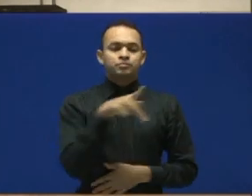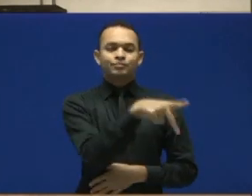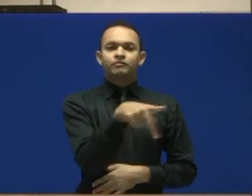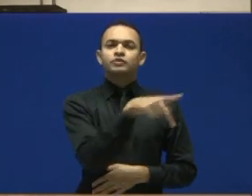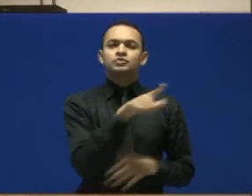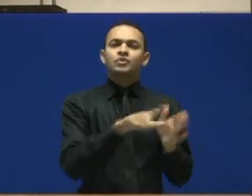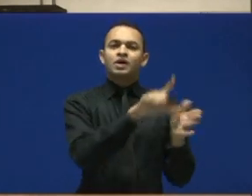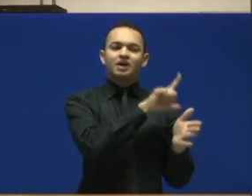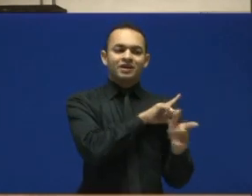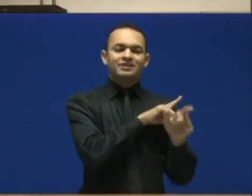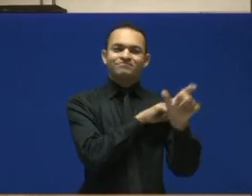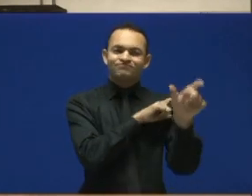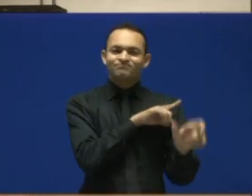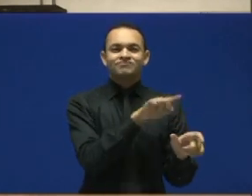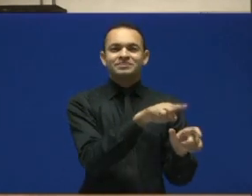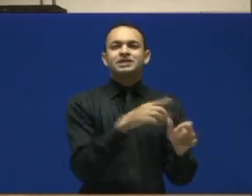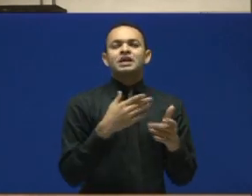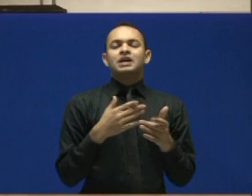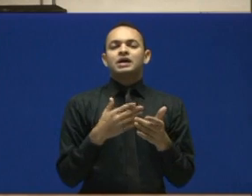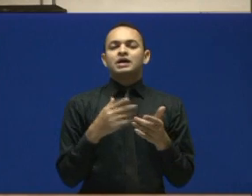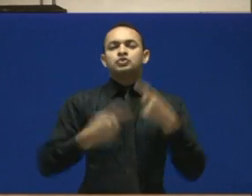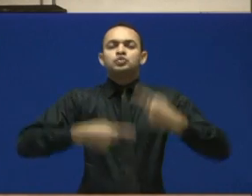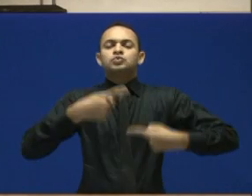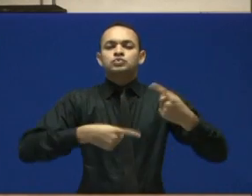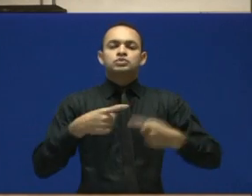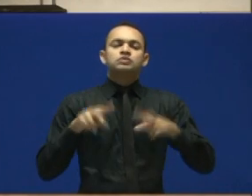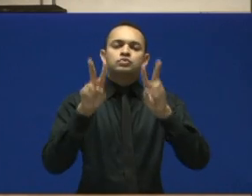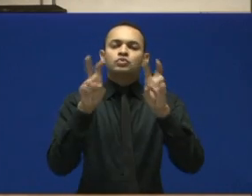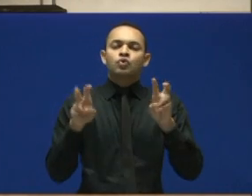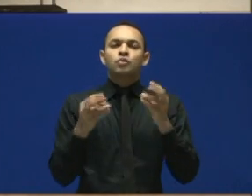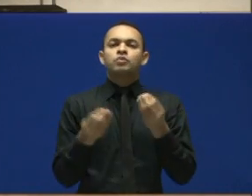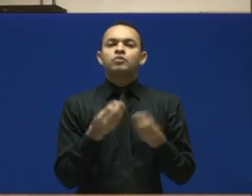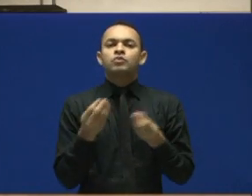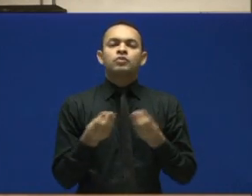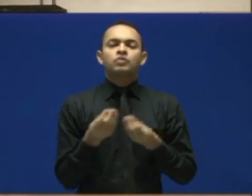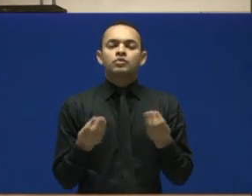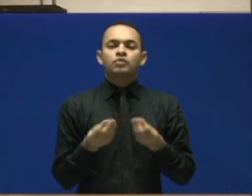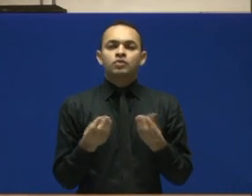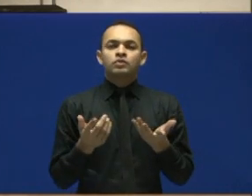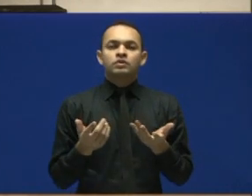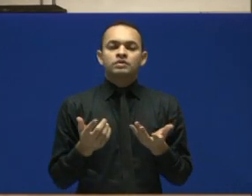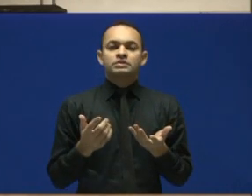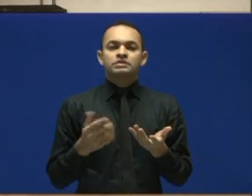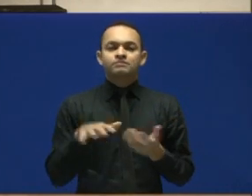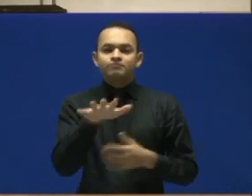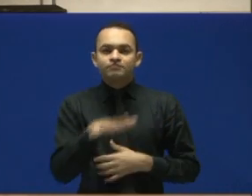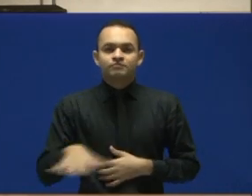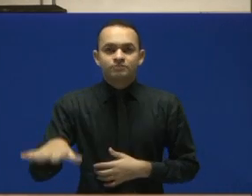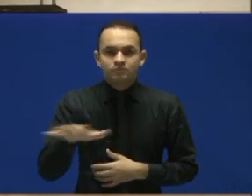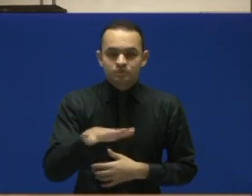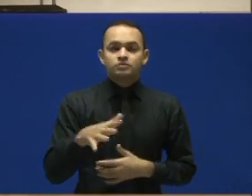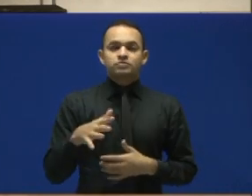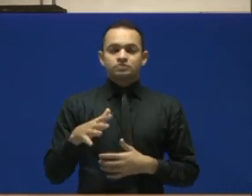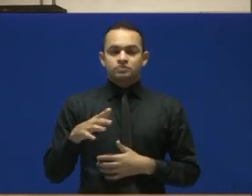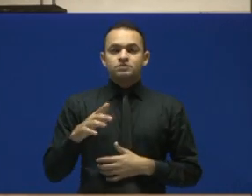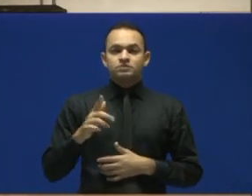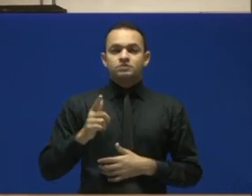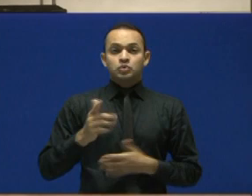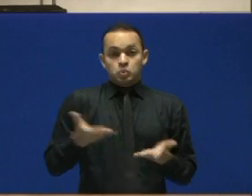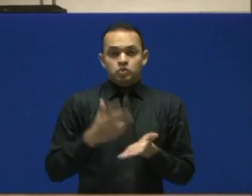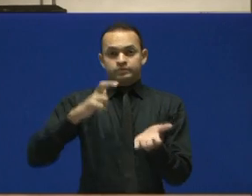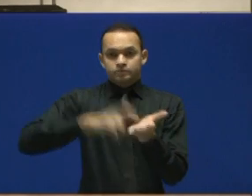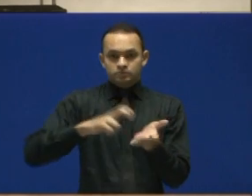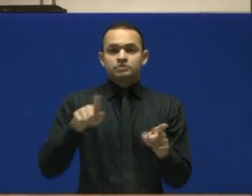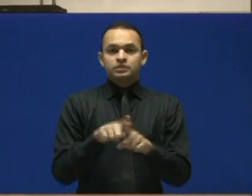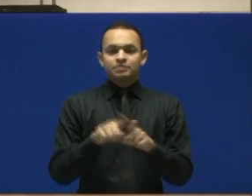do meio ambiente o plano diretor da região metropolitana de goiânia hoje cedo tenho certeza que o professor maurício também discutiu na